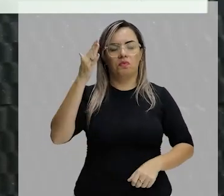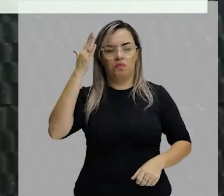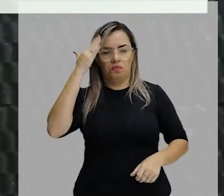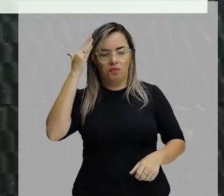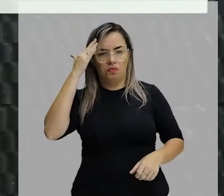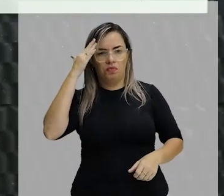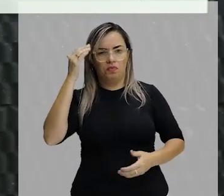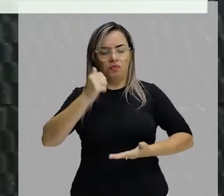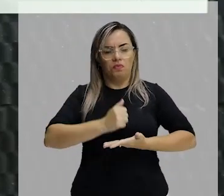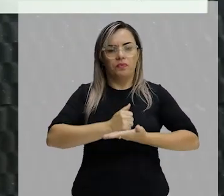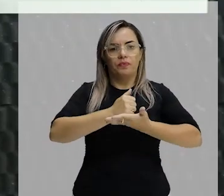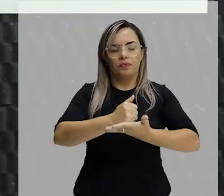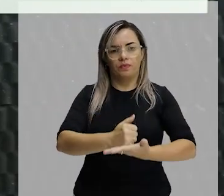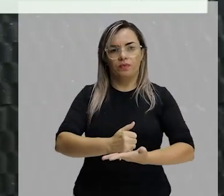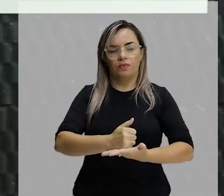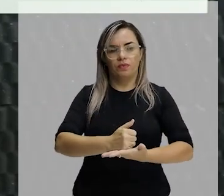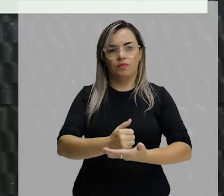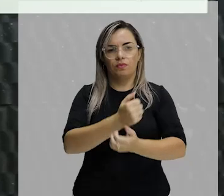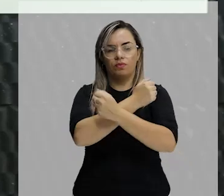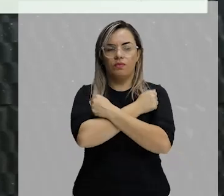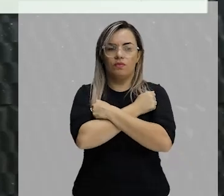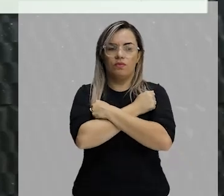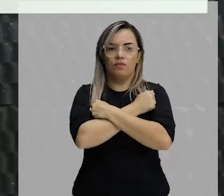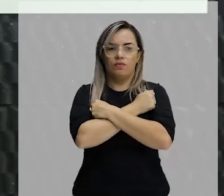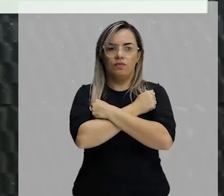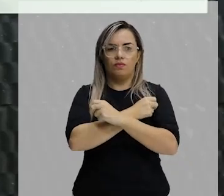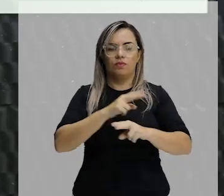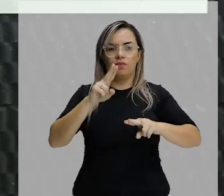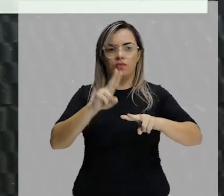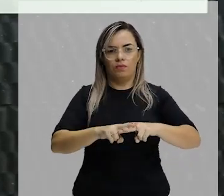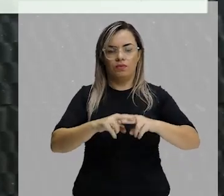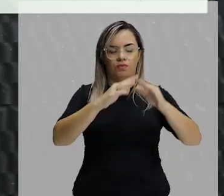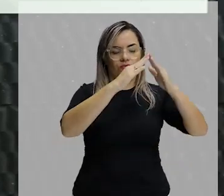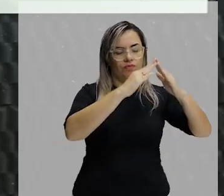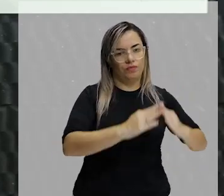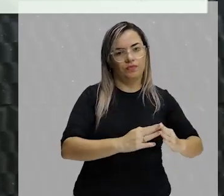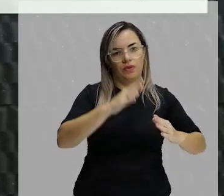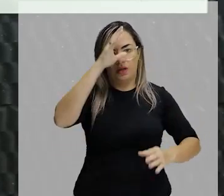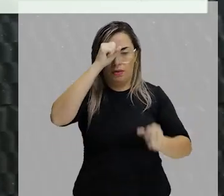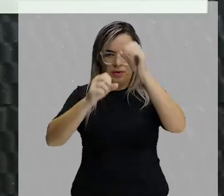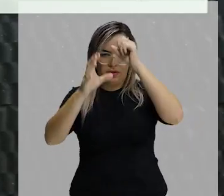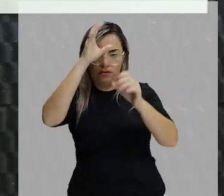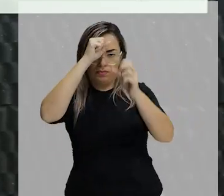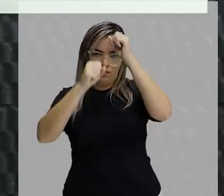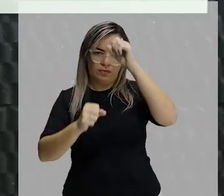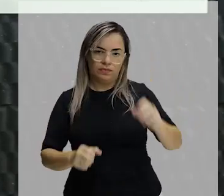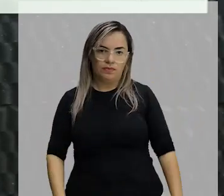espero que tenha ajudado. Um abraço, né? Hashtag Fica em Casa aprendendo.